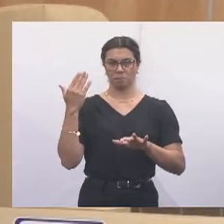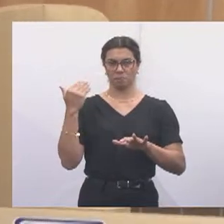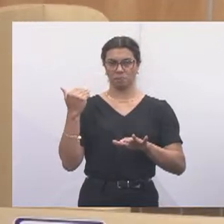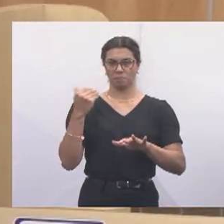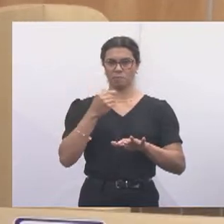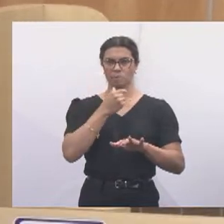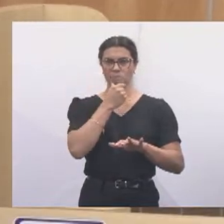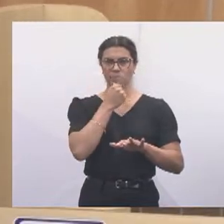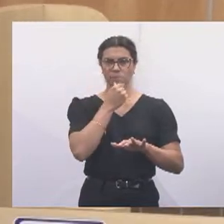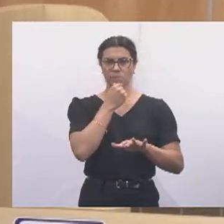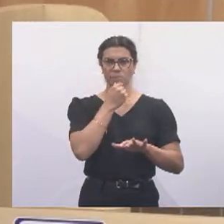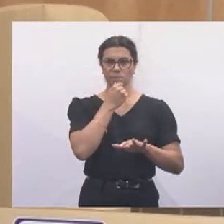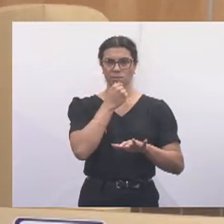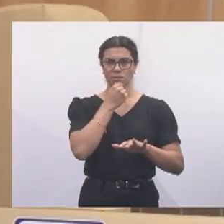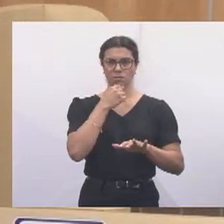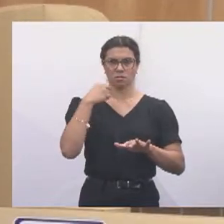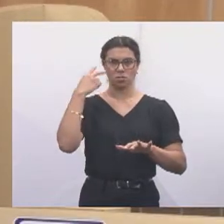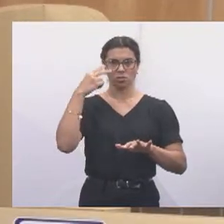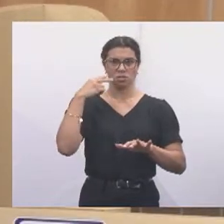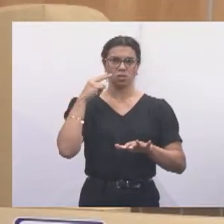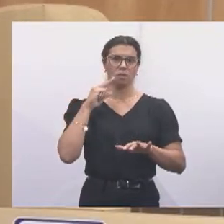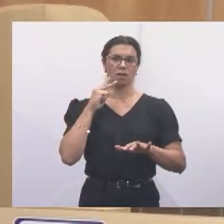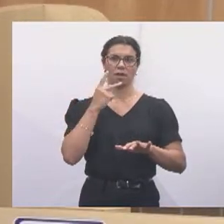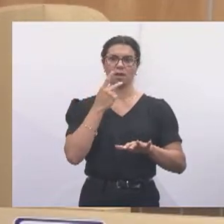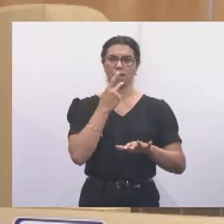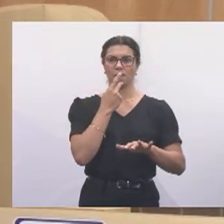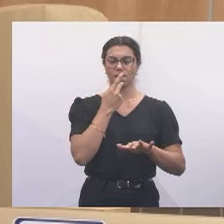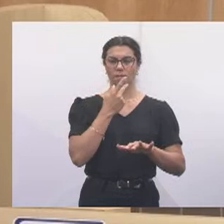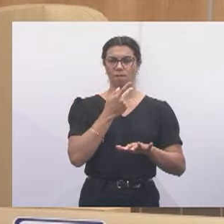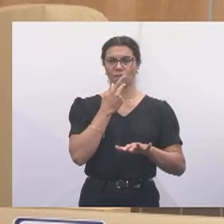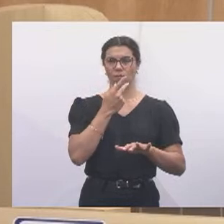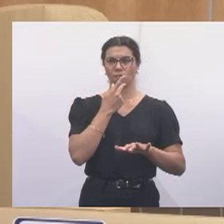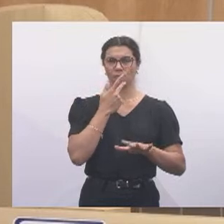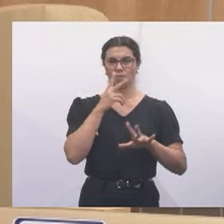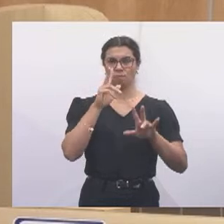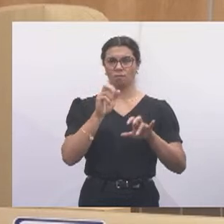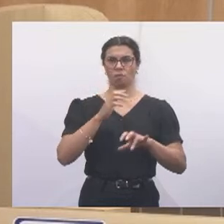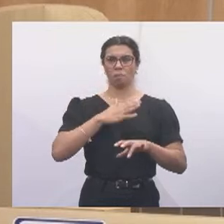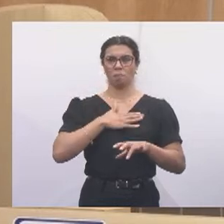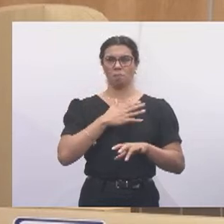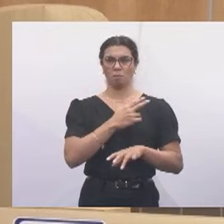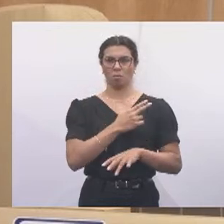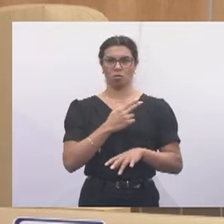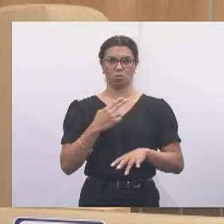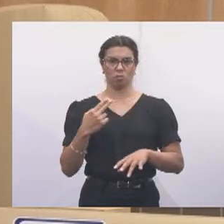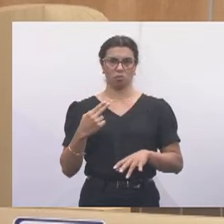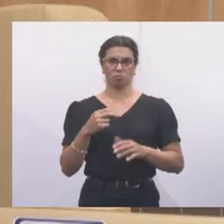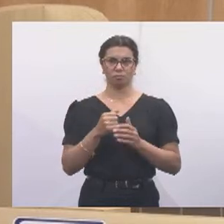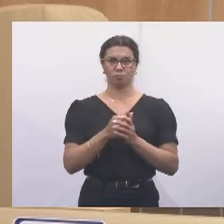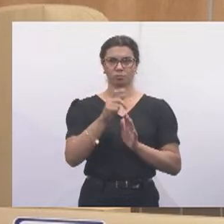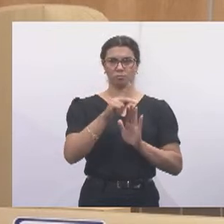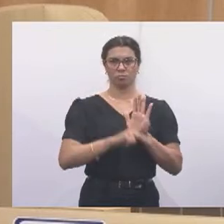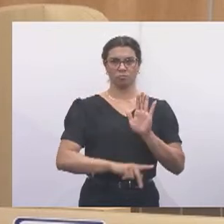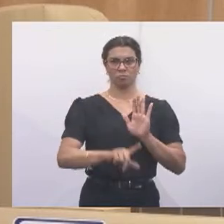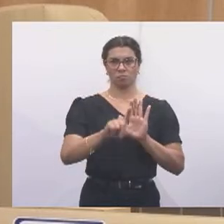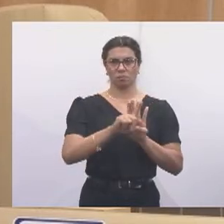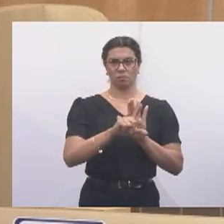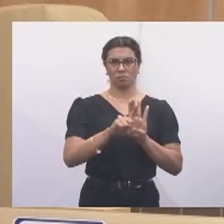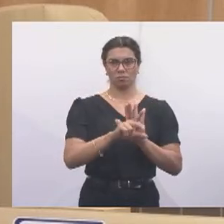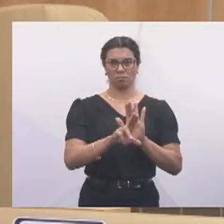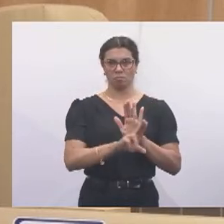do nobre vereador Hernani sobre um projeto de lei que tramitou aqui nessa casa, que o nome do projeto é o